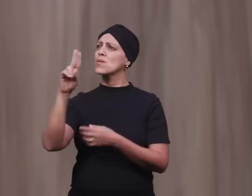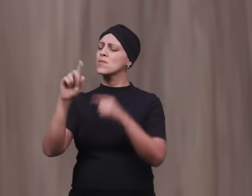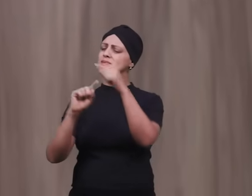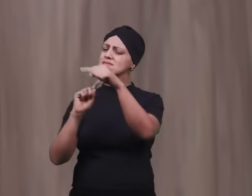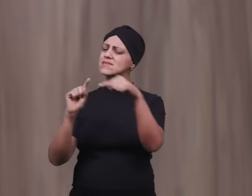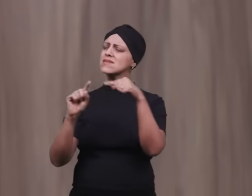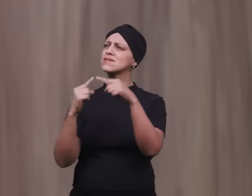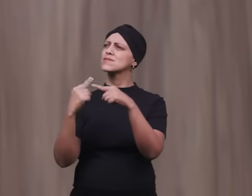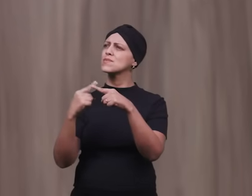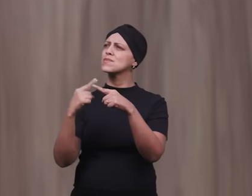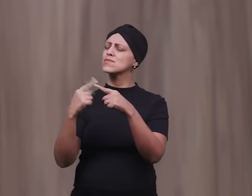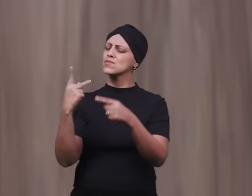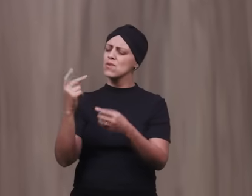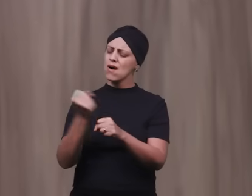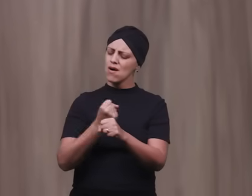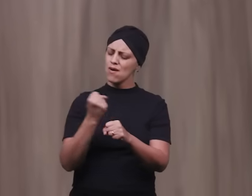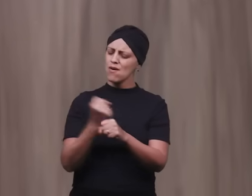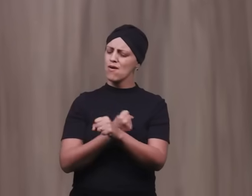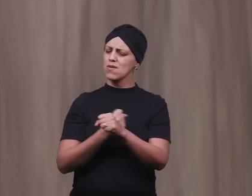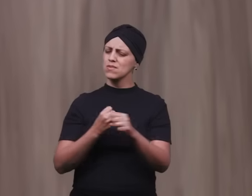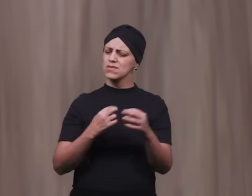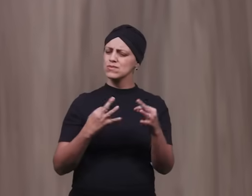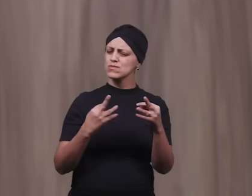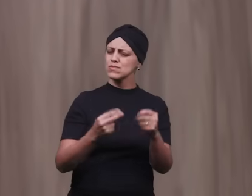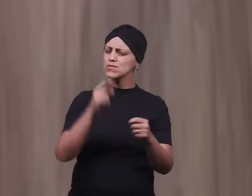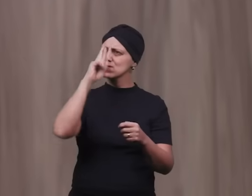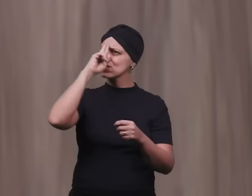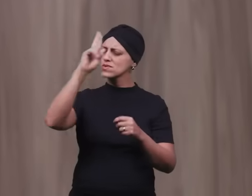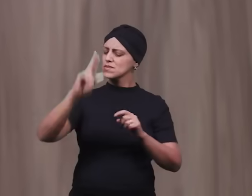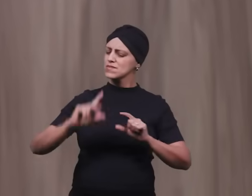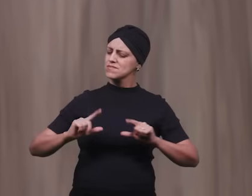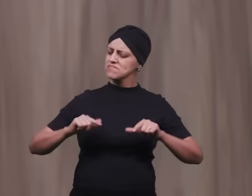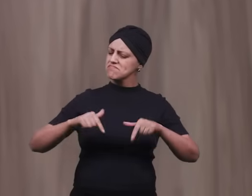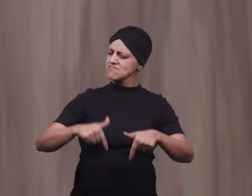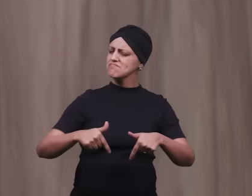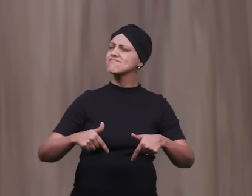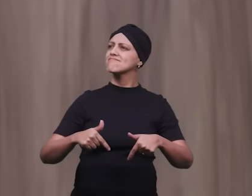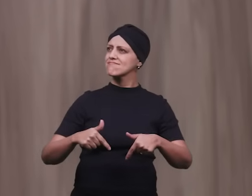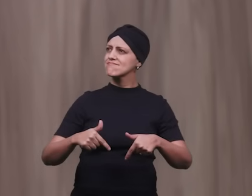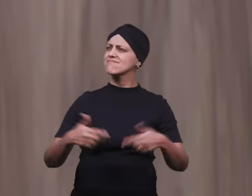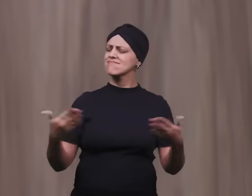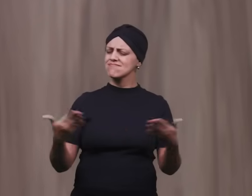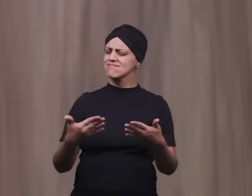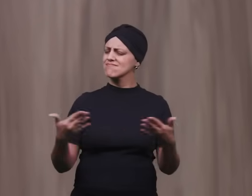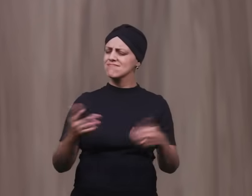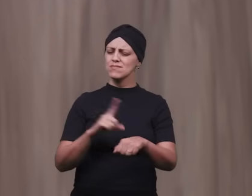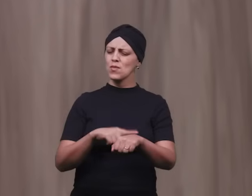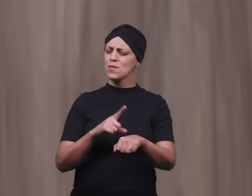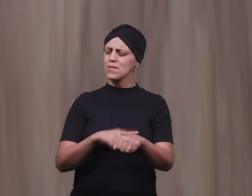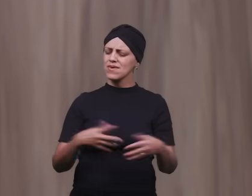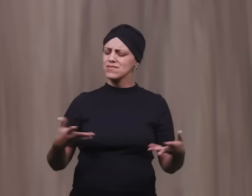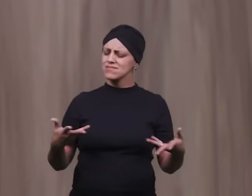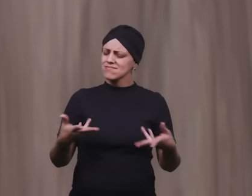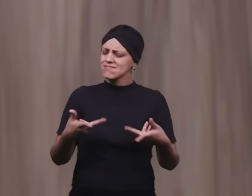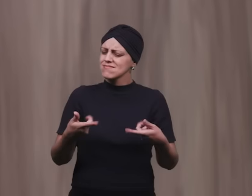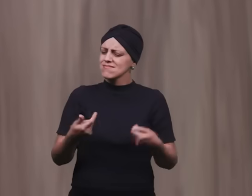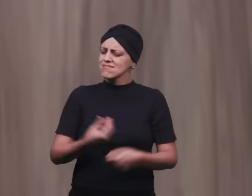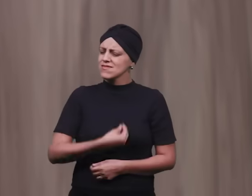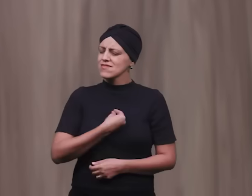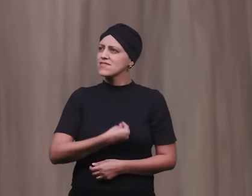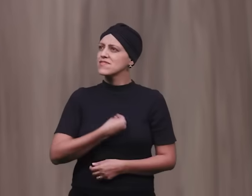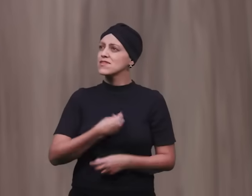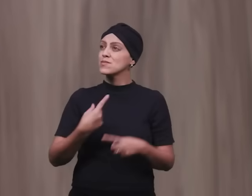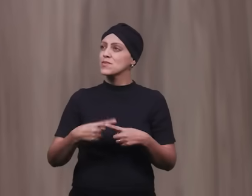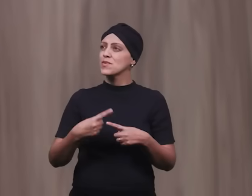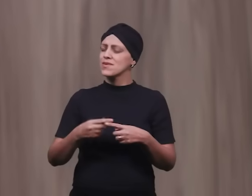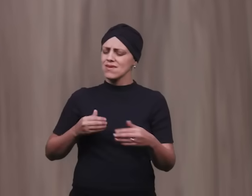tua obra, por tudo que o Senhor tem operado, Senhor, neste momento tão maravilhoso que estamos vivendo, um